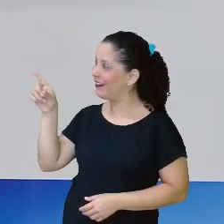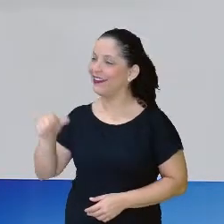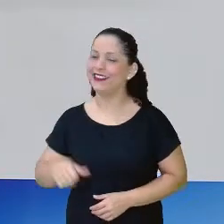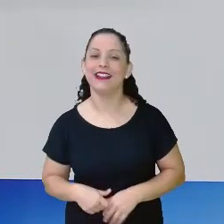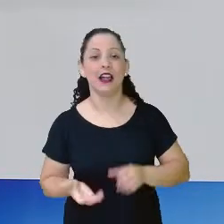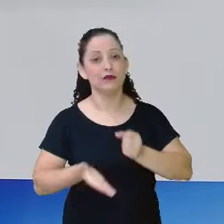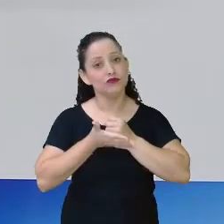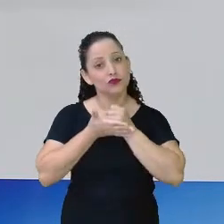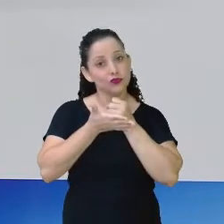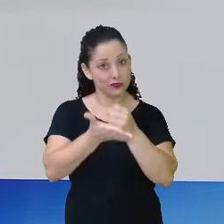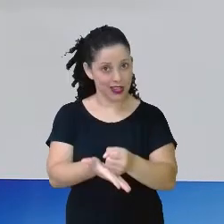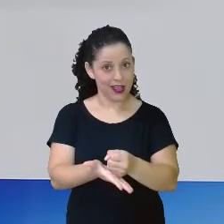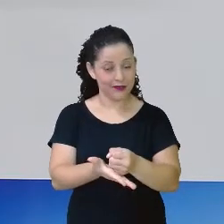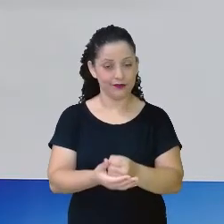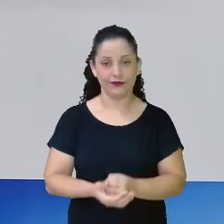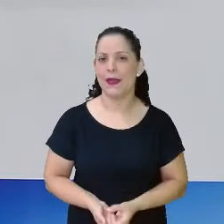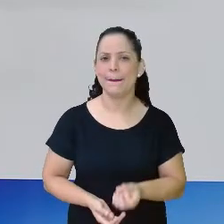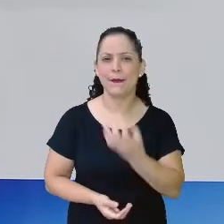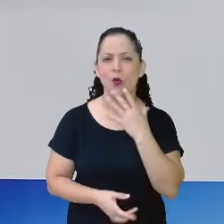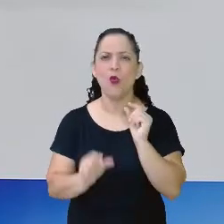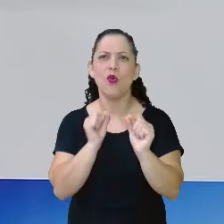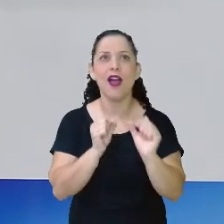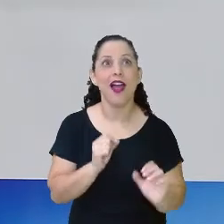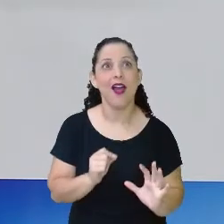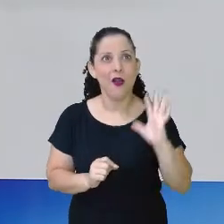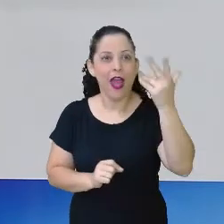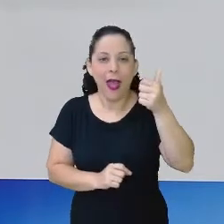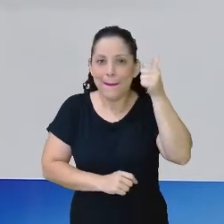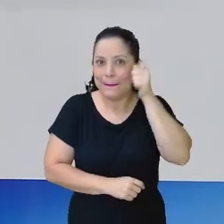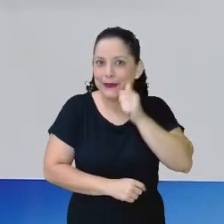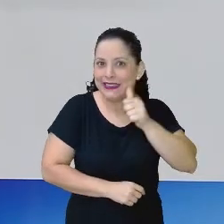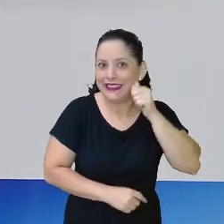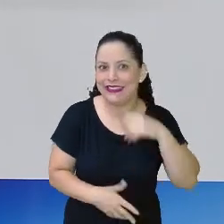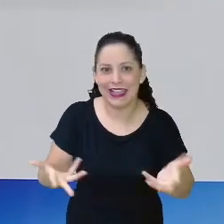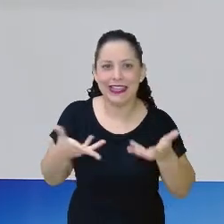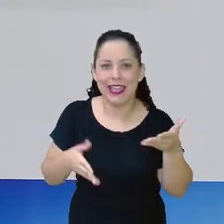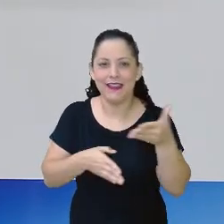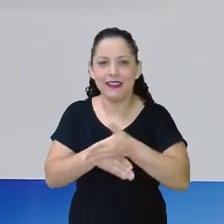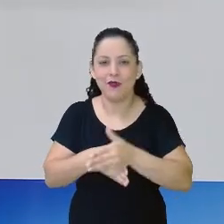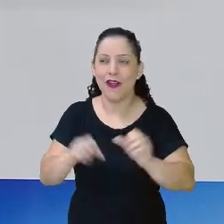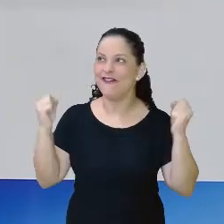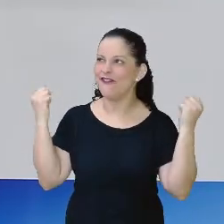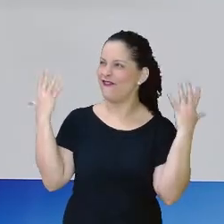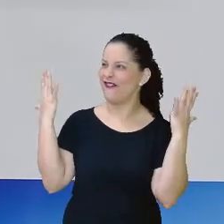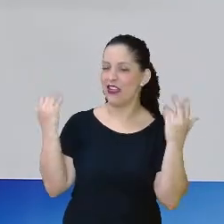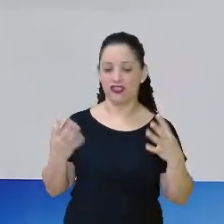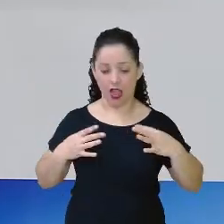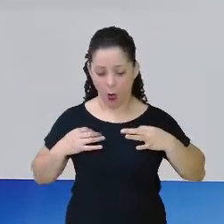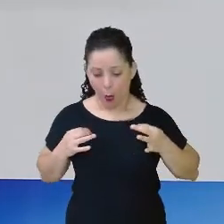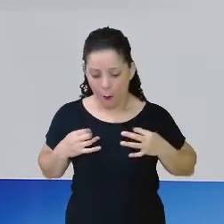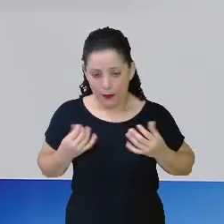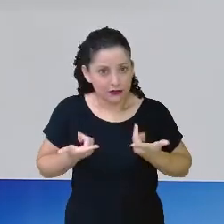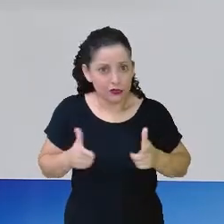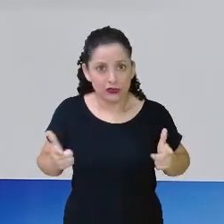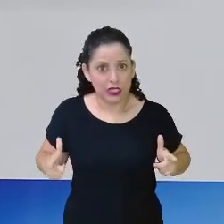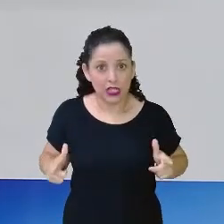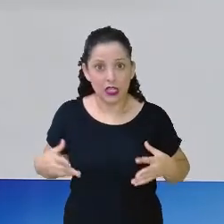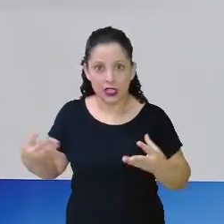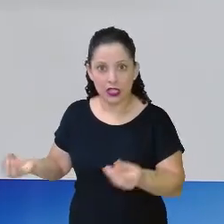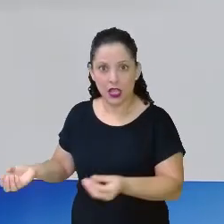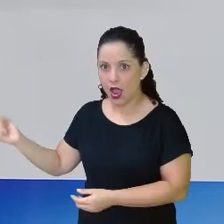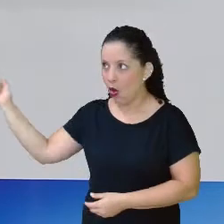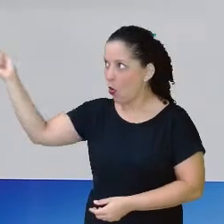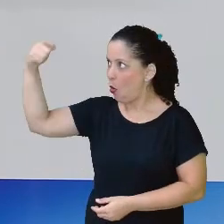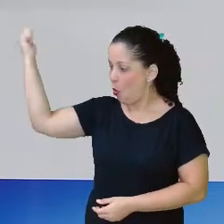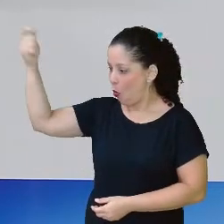ajudar. Seria bom que acontecesse, imagina você, menina, que está aí querendo ir numa festa, não comprou roupa, e chegasse alguém com a varinha